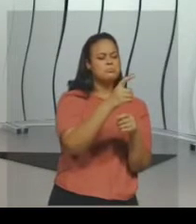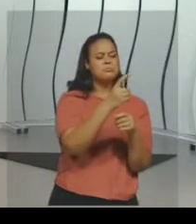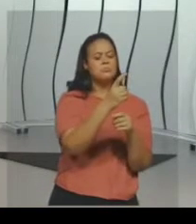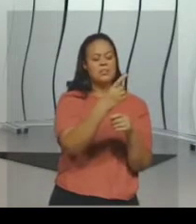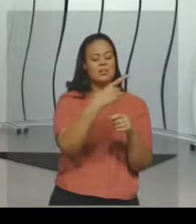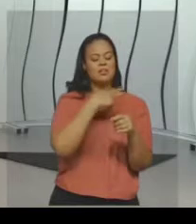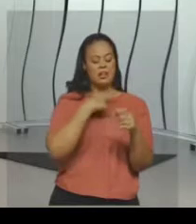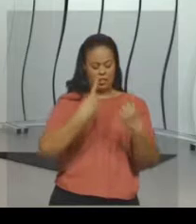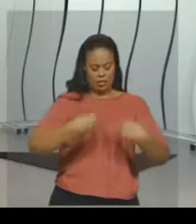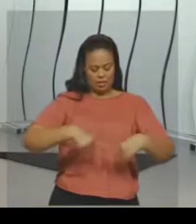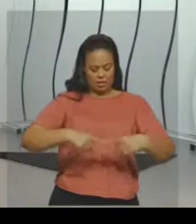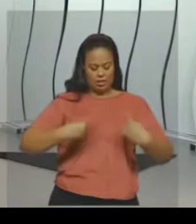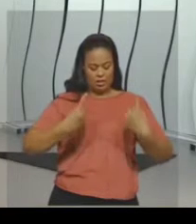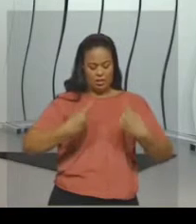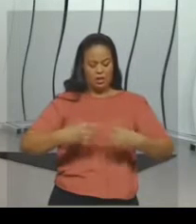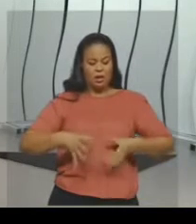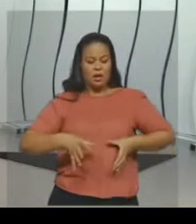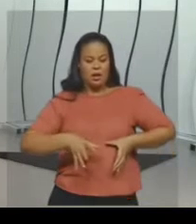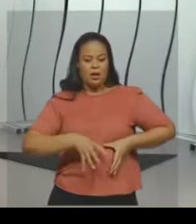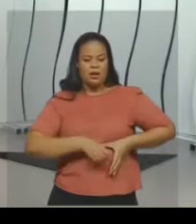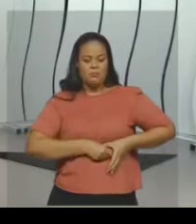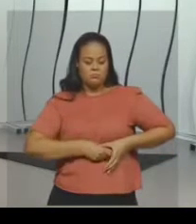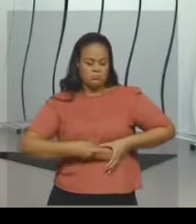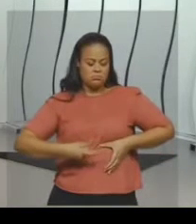a aderência, ela se agarrar no seu intestino.